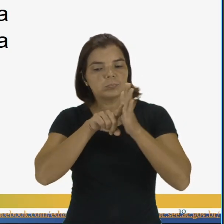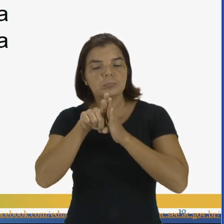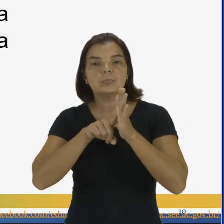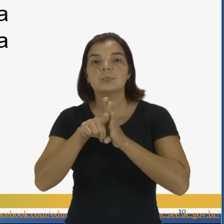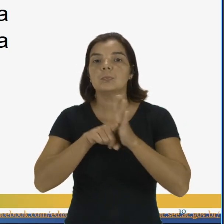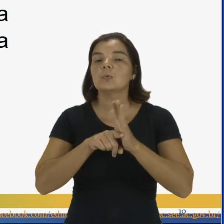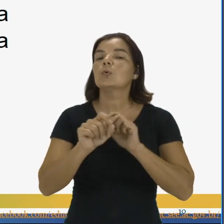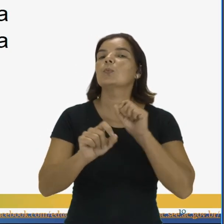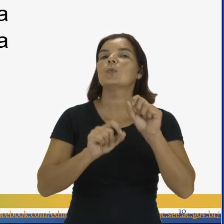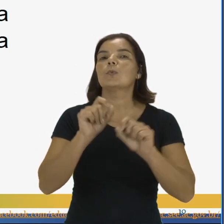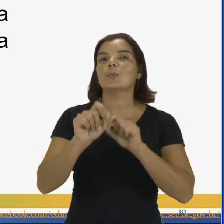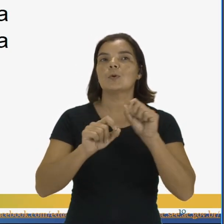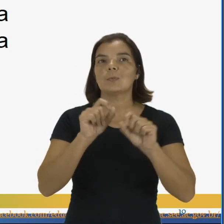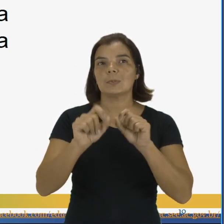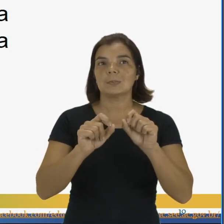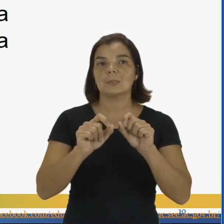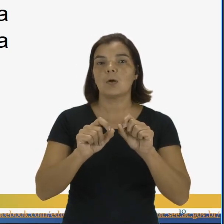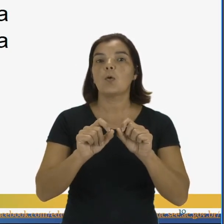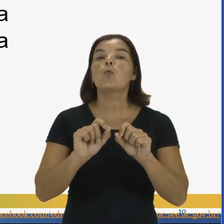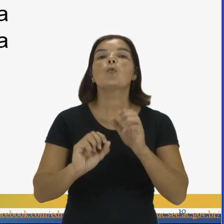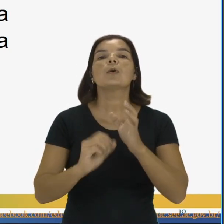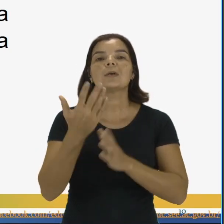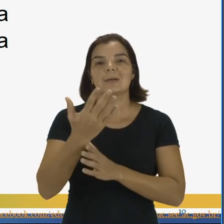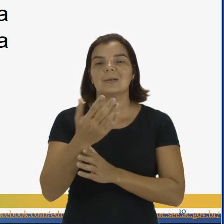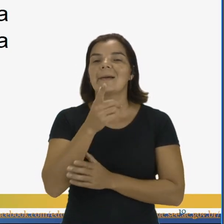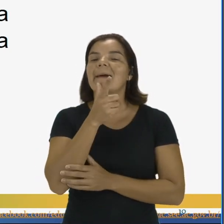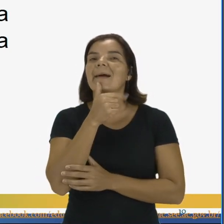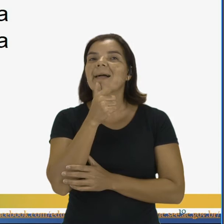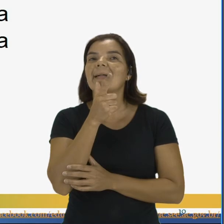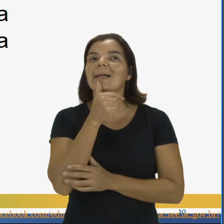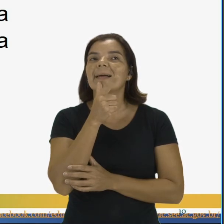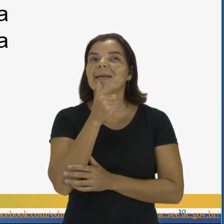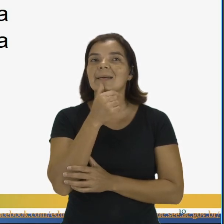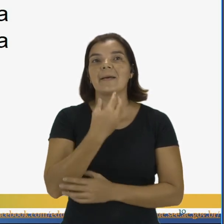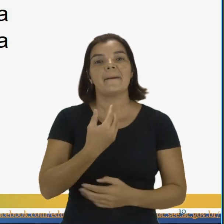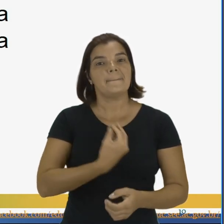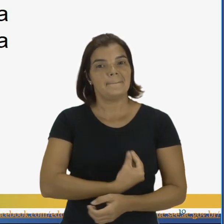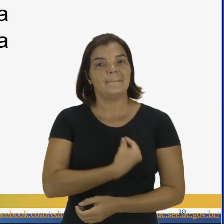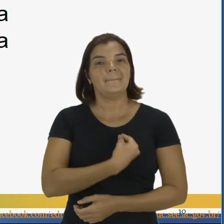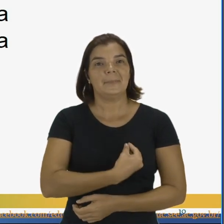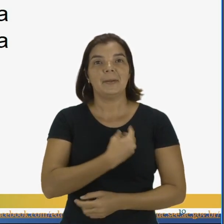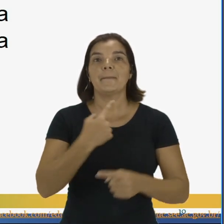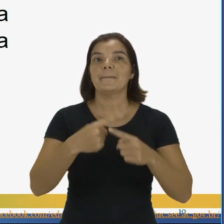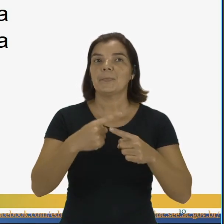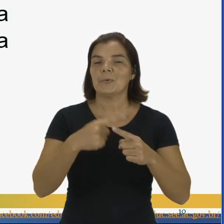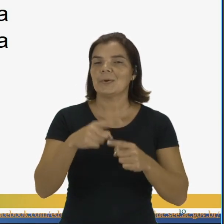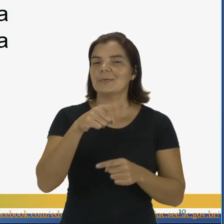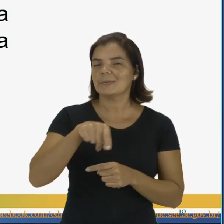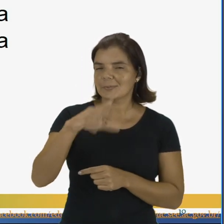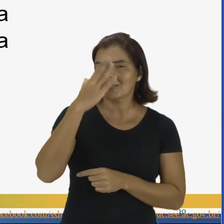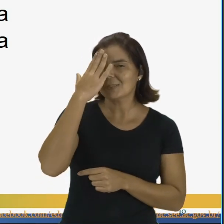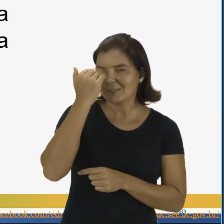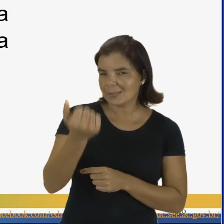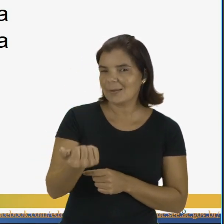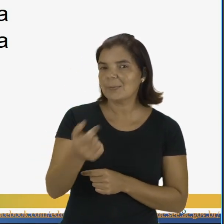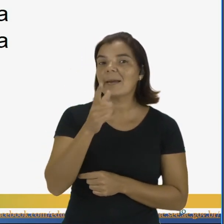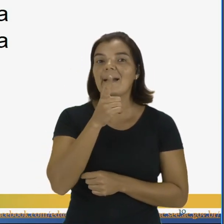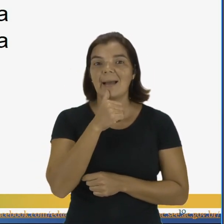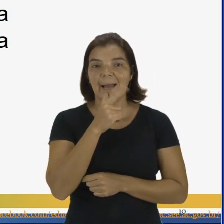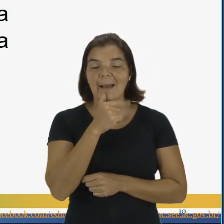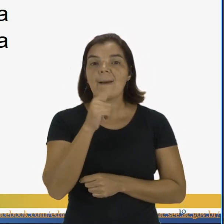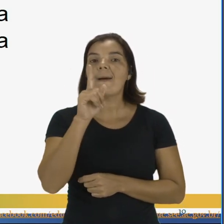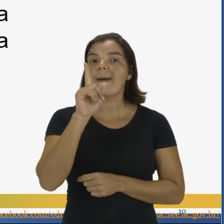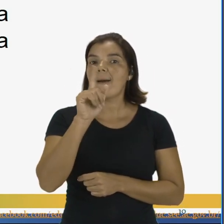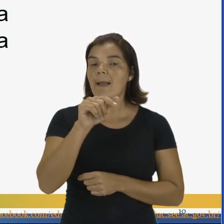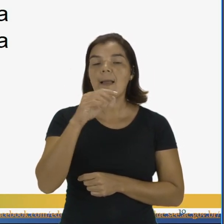pesquisa sobre o fenômeno da dilatação da água, né, presente na água. Porque, como vocês sabem, a água ela é uma